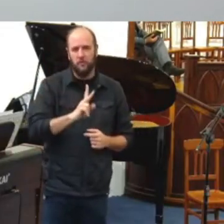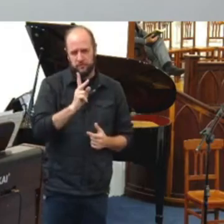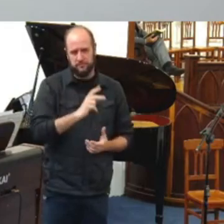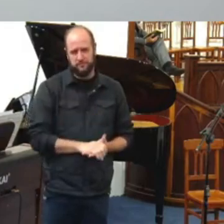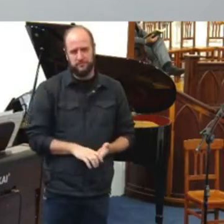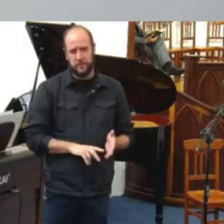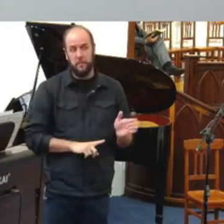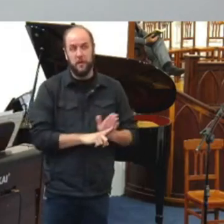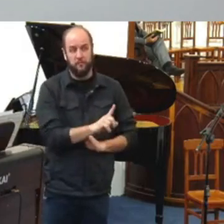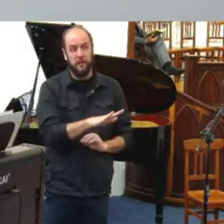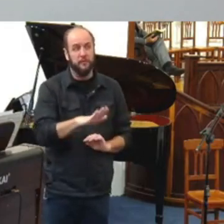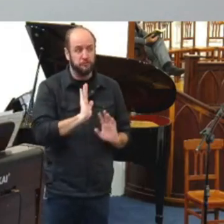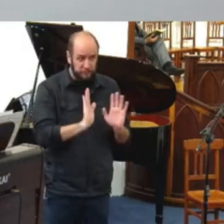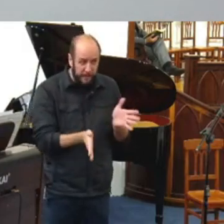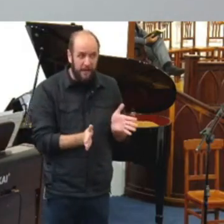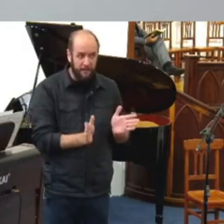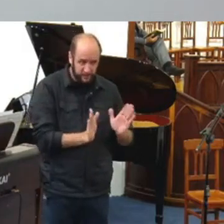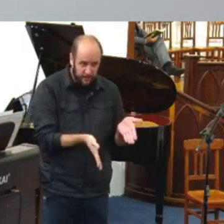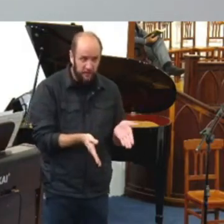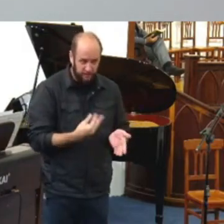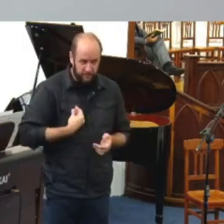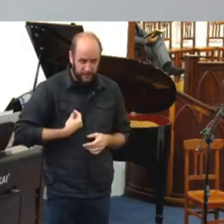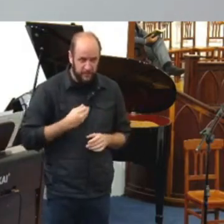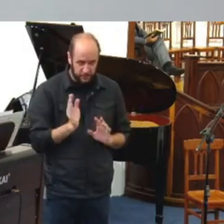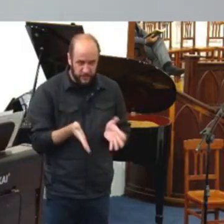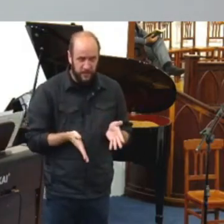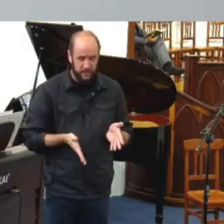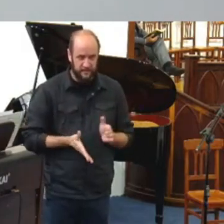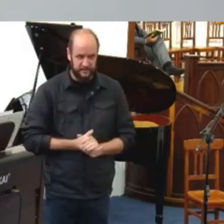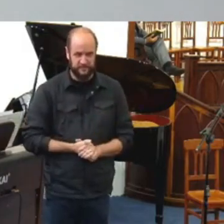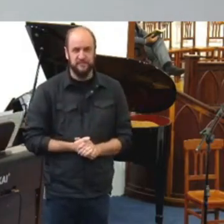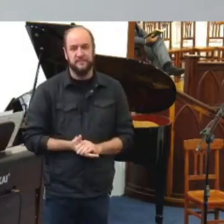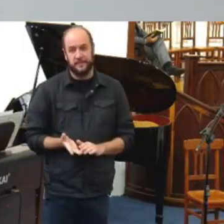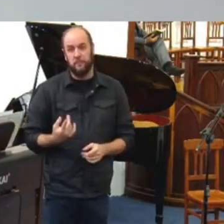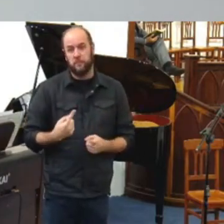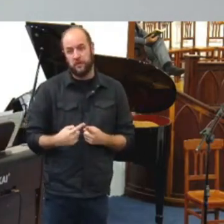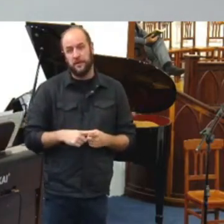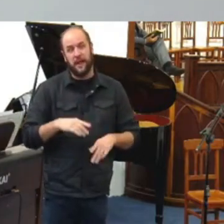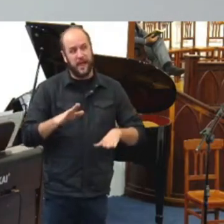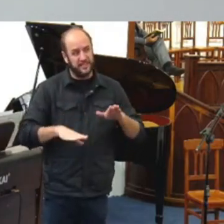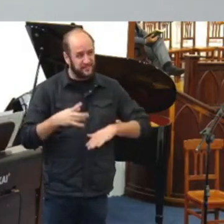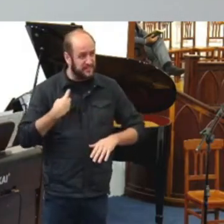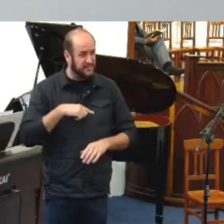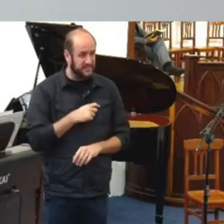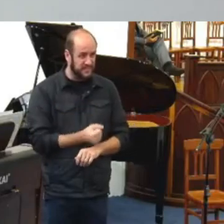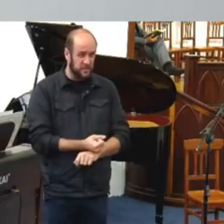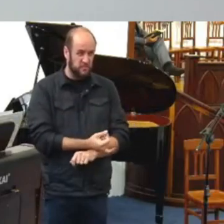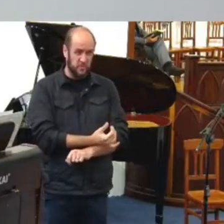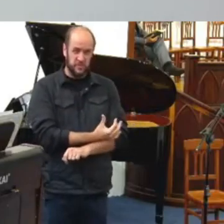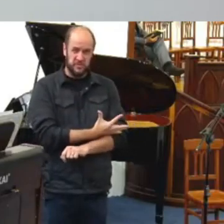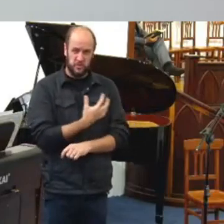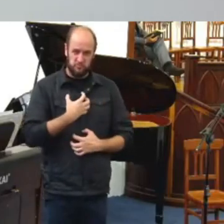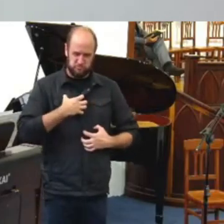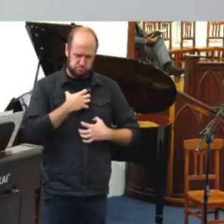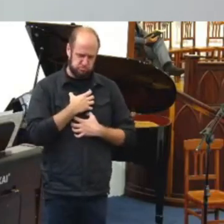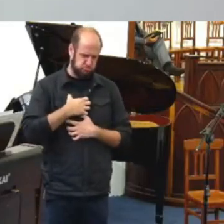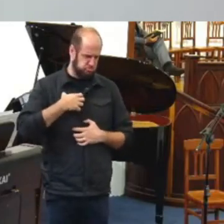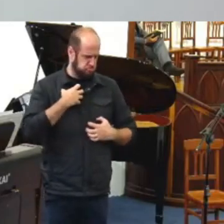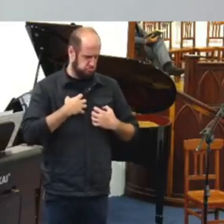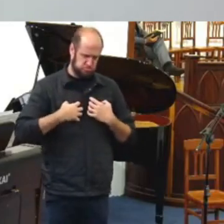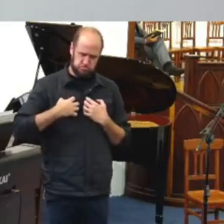Isso já aconteceu com você, crianças? Isso acontece porque as nossas emoções começam a